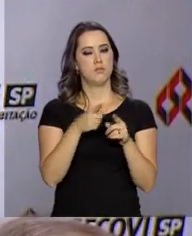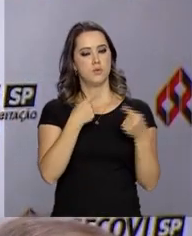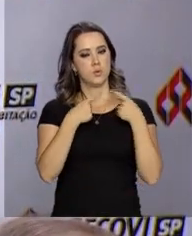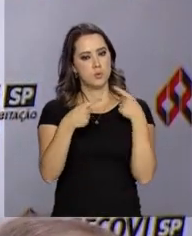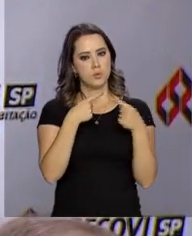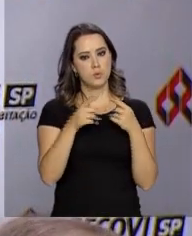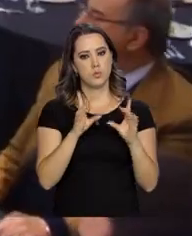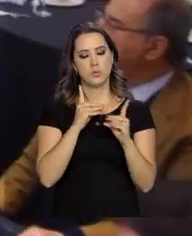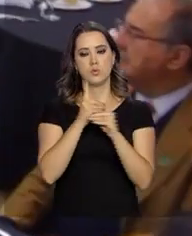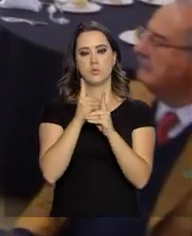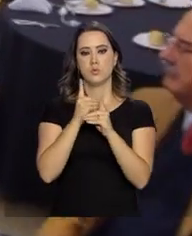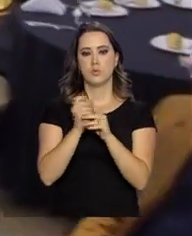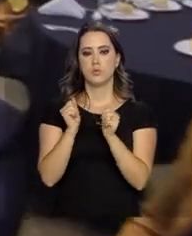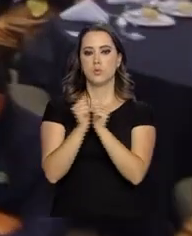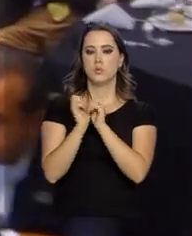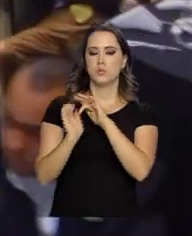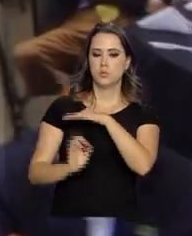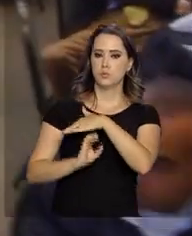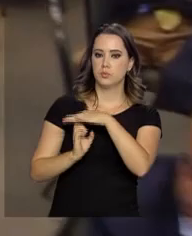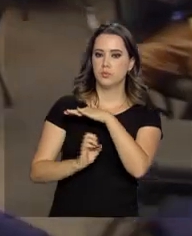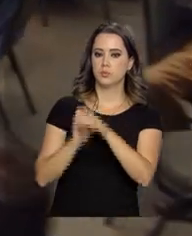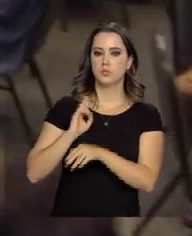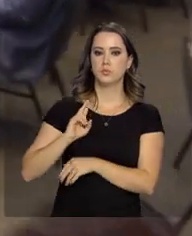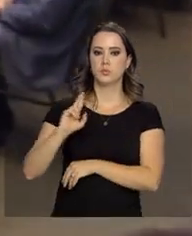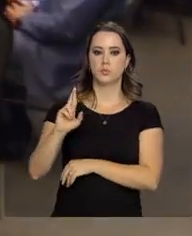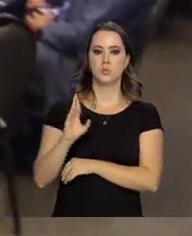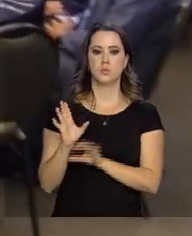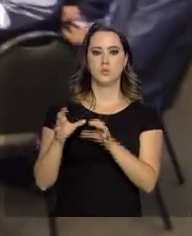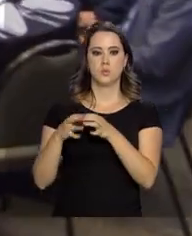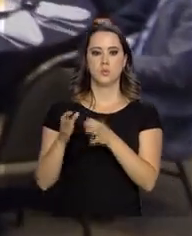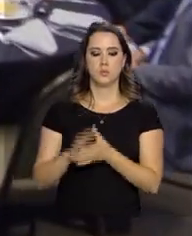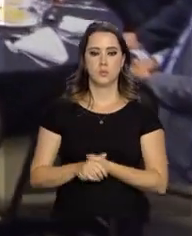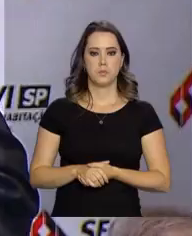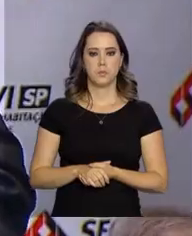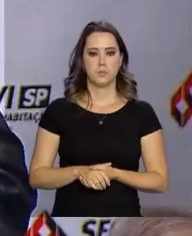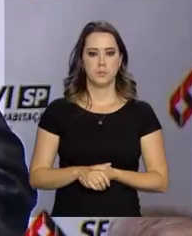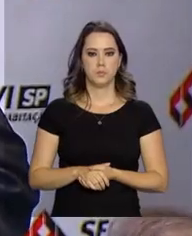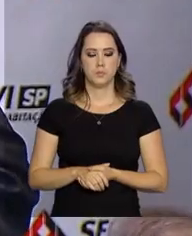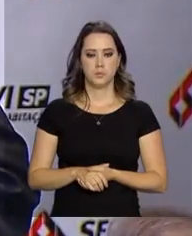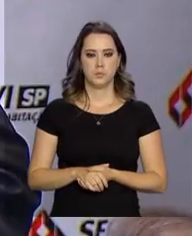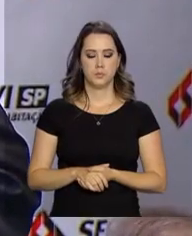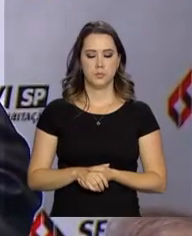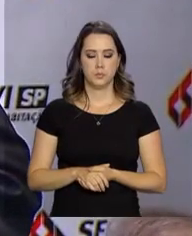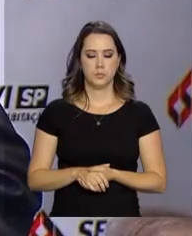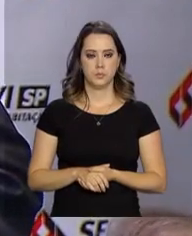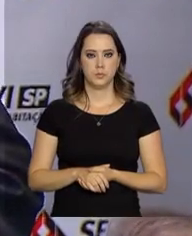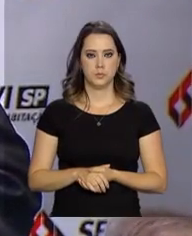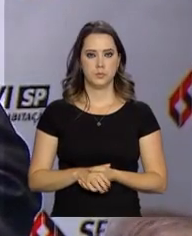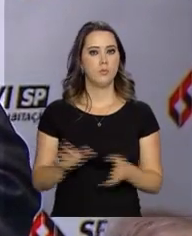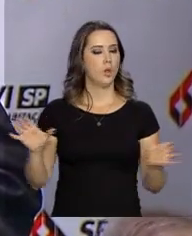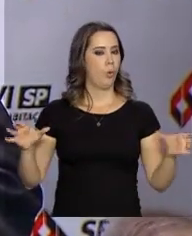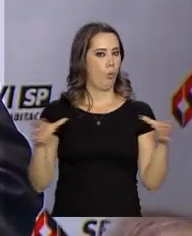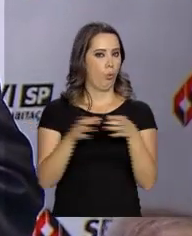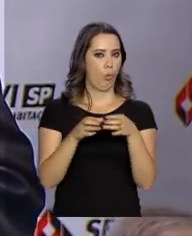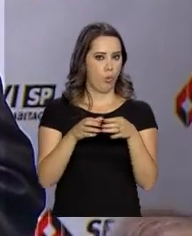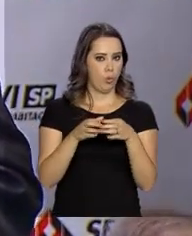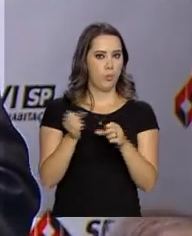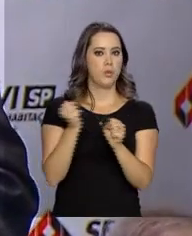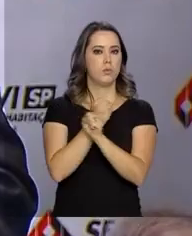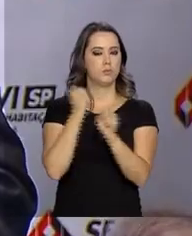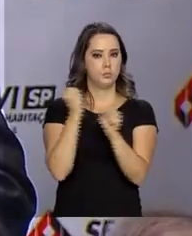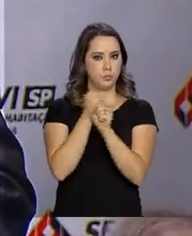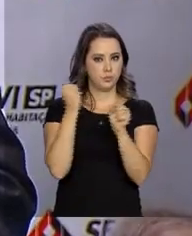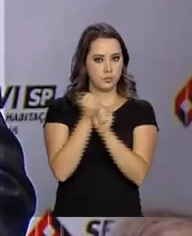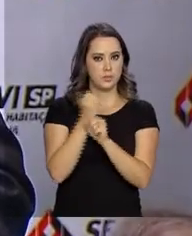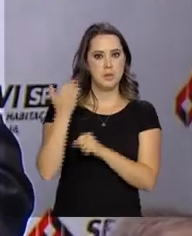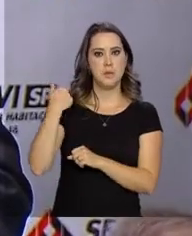do presidente michel temer com empresários e representantes do setor em são paulo o setor da construção civil é o setor que mais